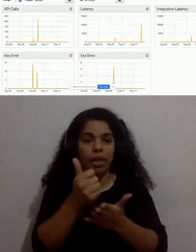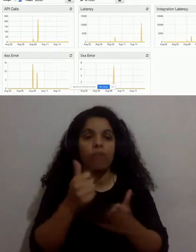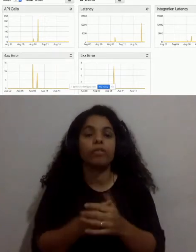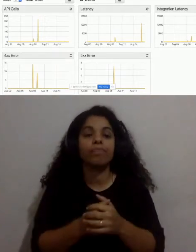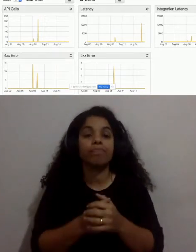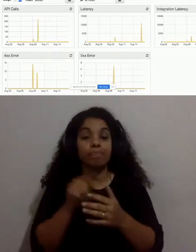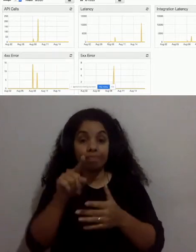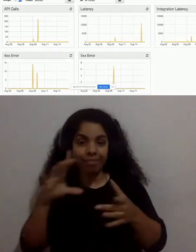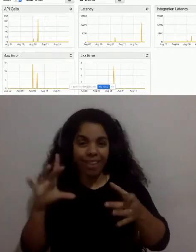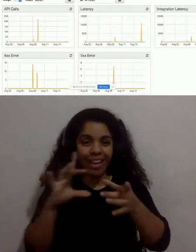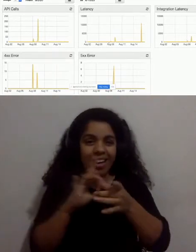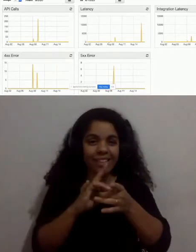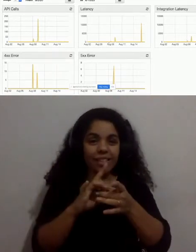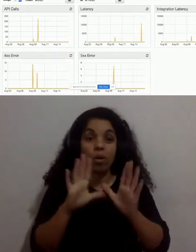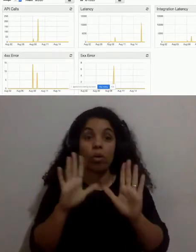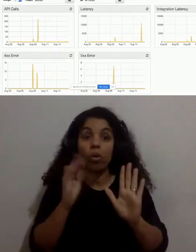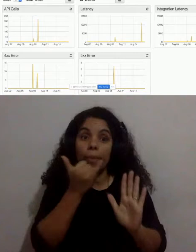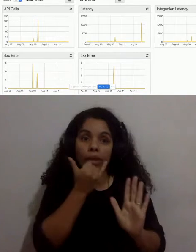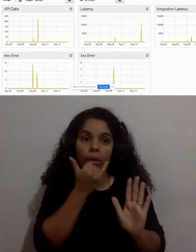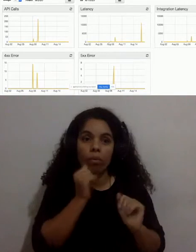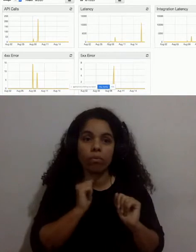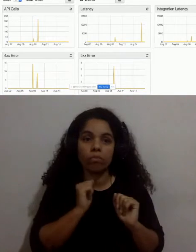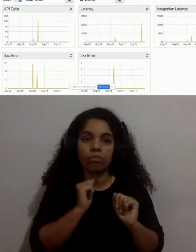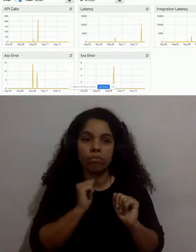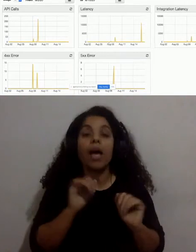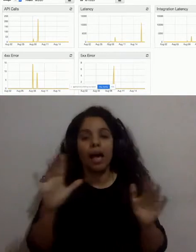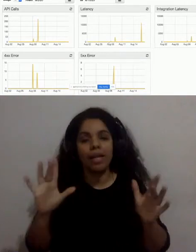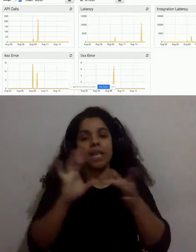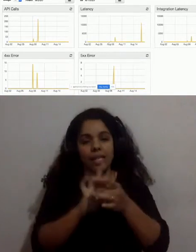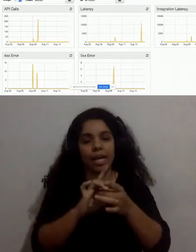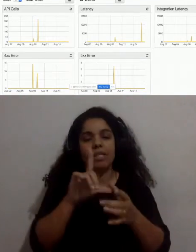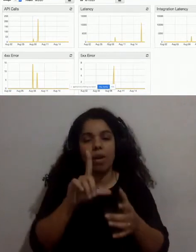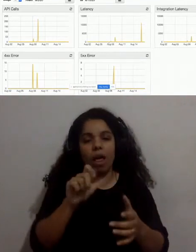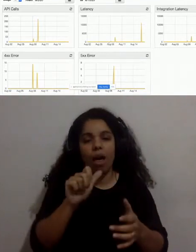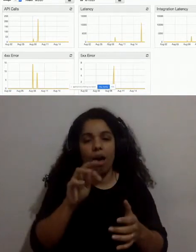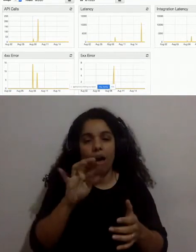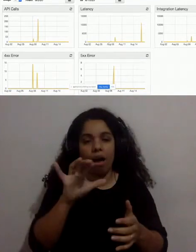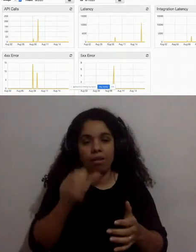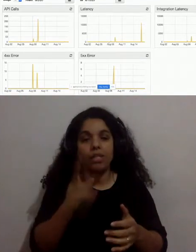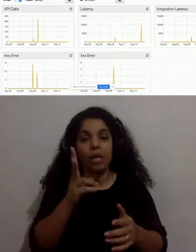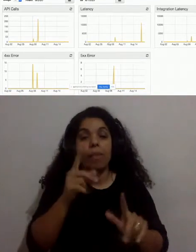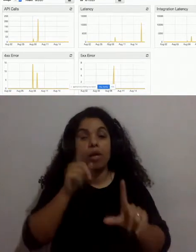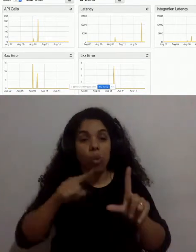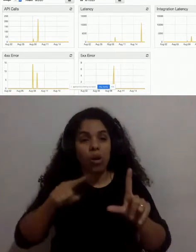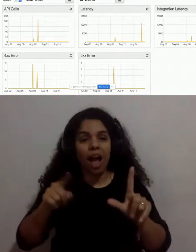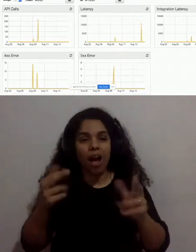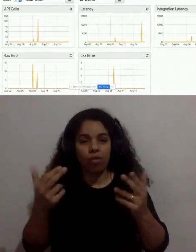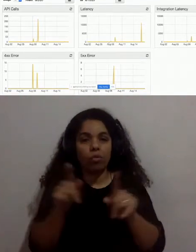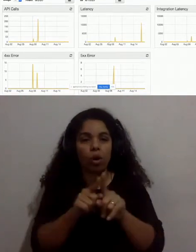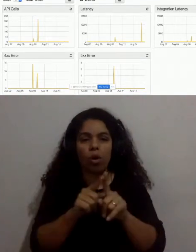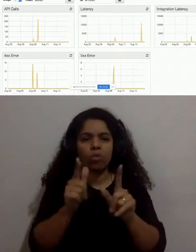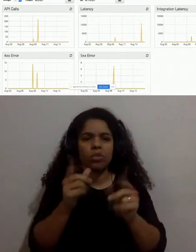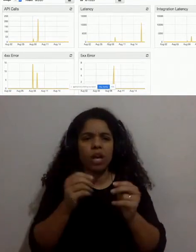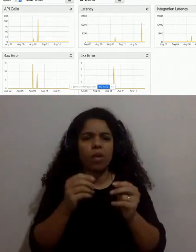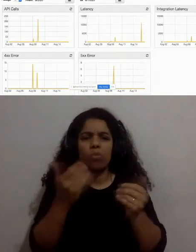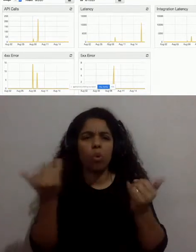Essa integração de latência... A integração de latência é o mesmo gráfico que daqui, não tem muito